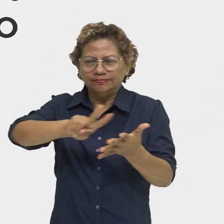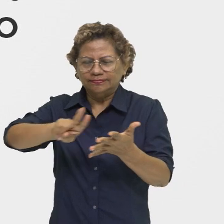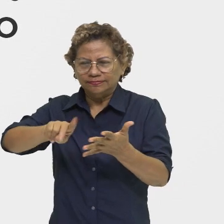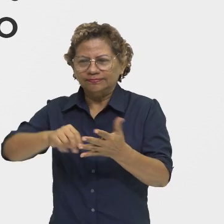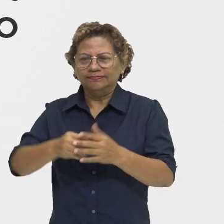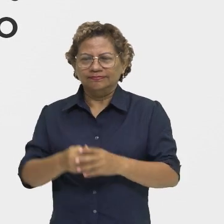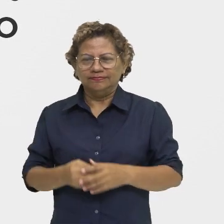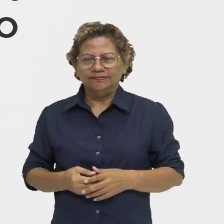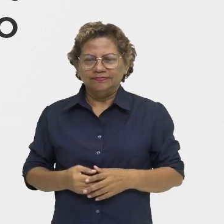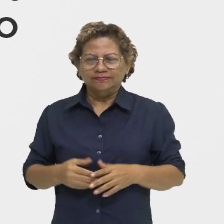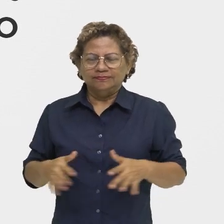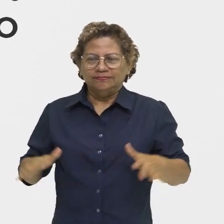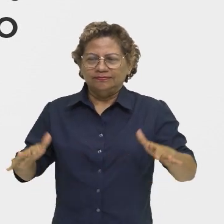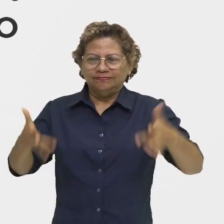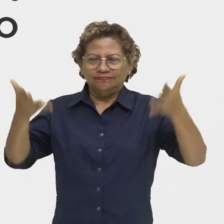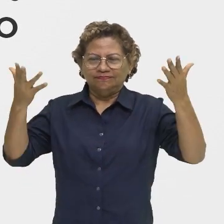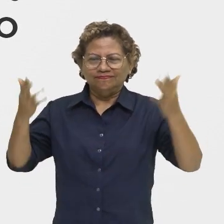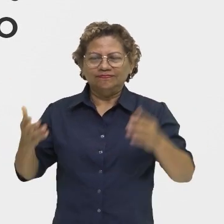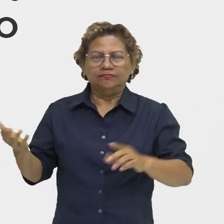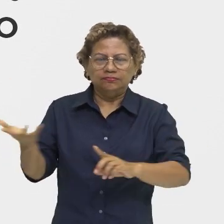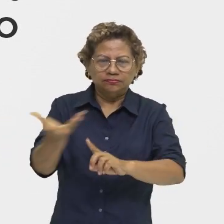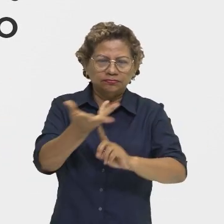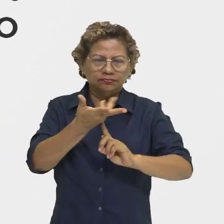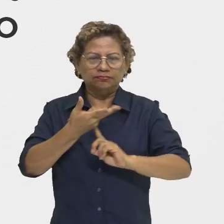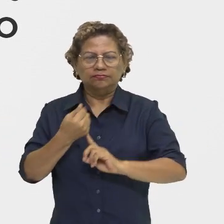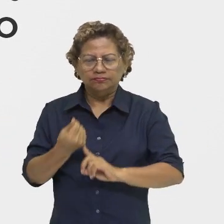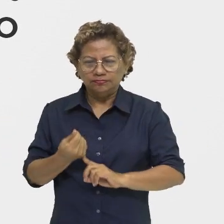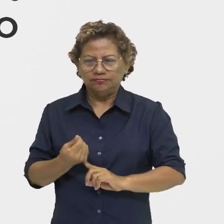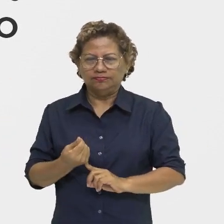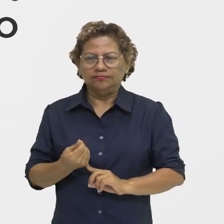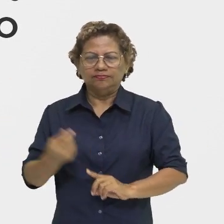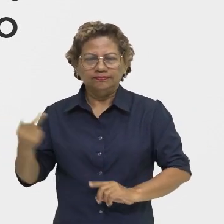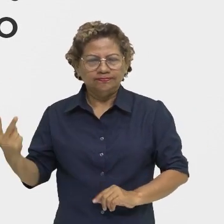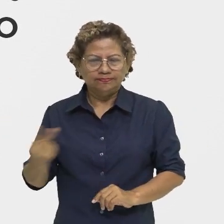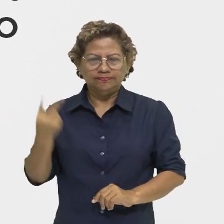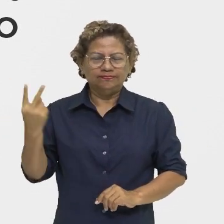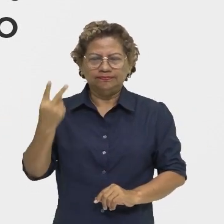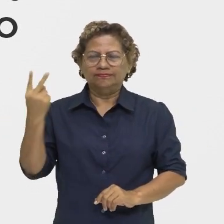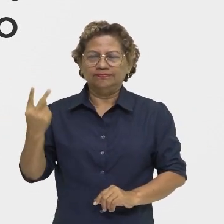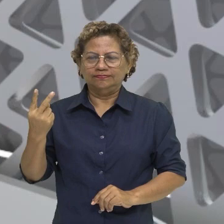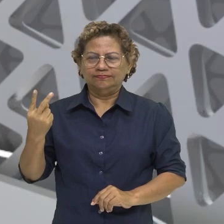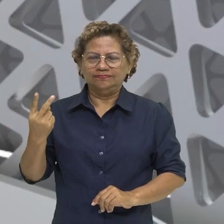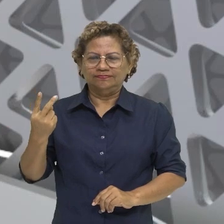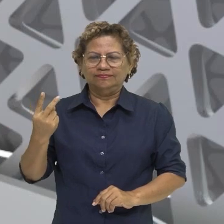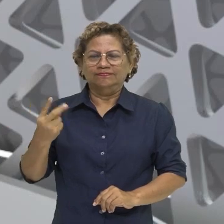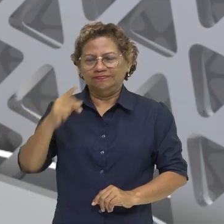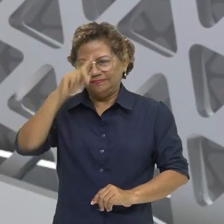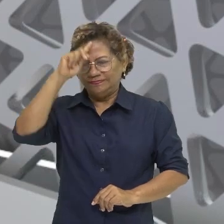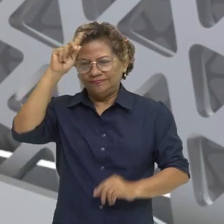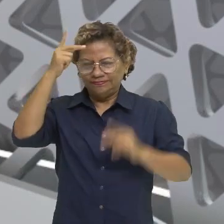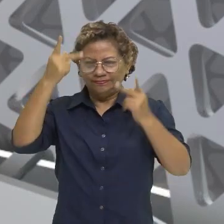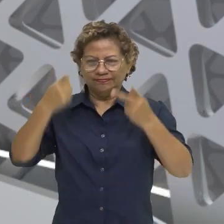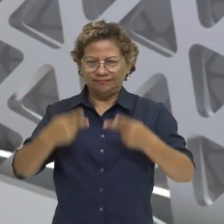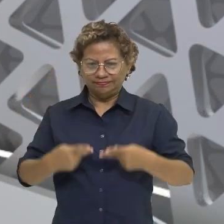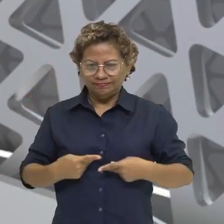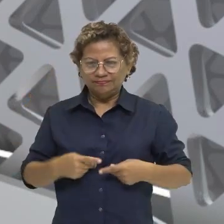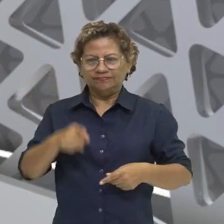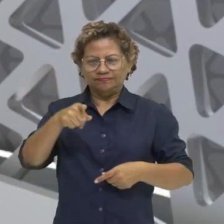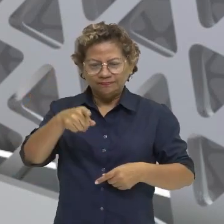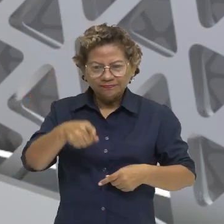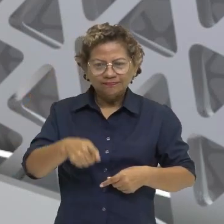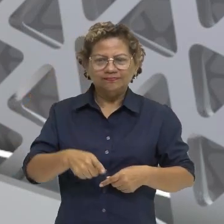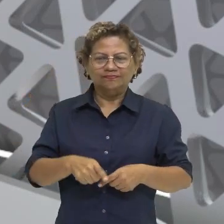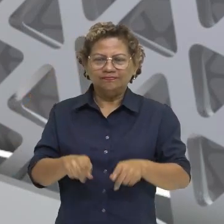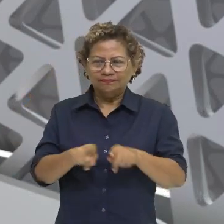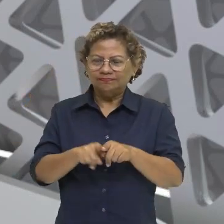de manifestações artísticas e culturais, valorizando a criação humana. Eu quero que você valorize muito o que nós